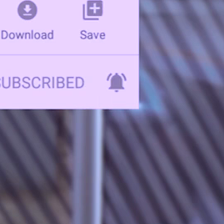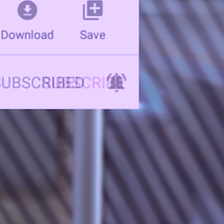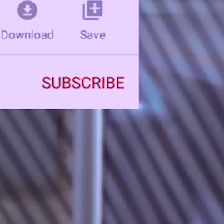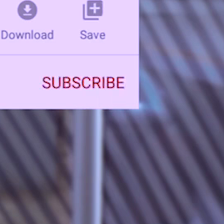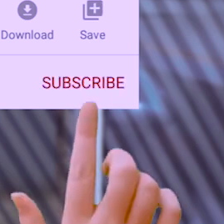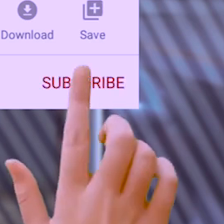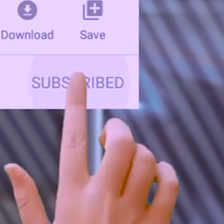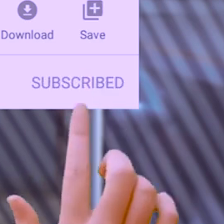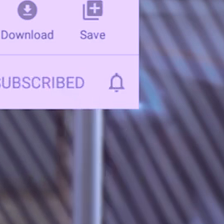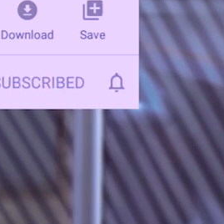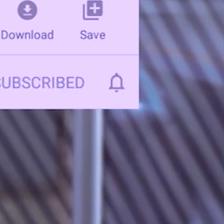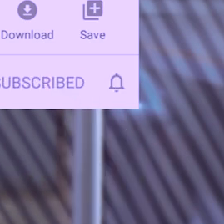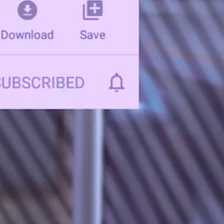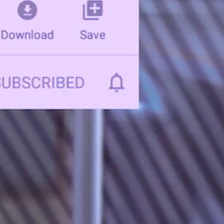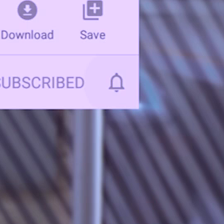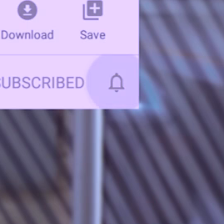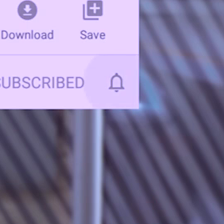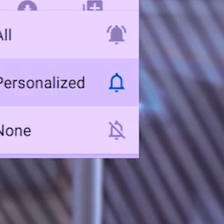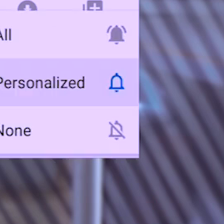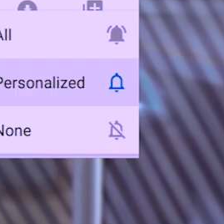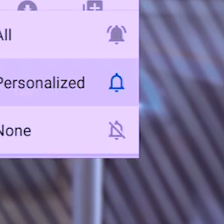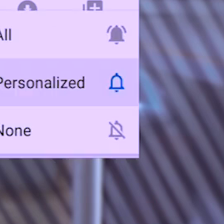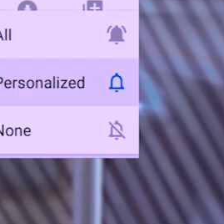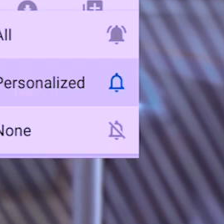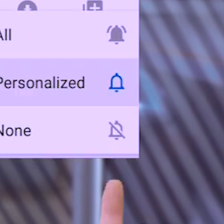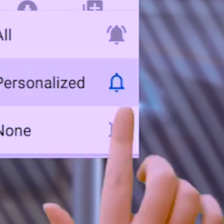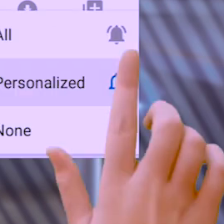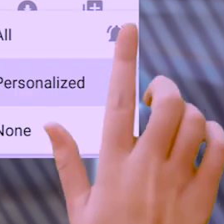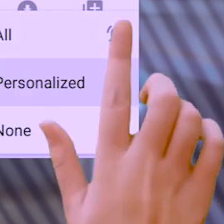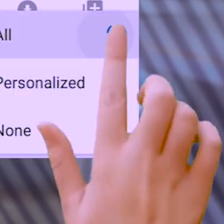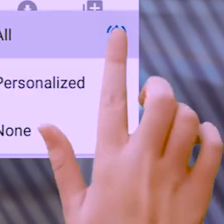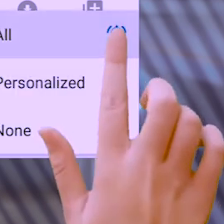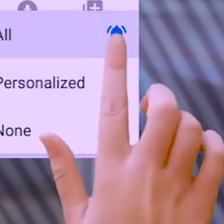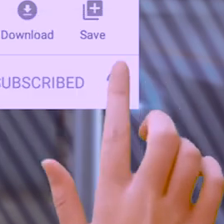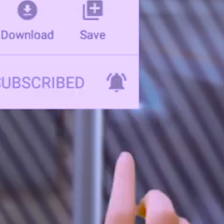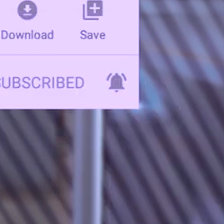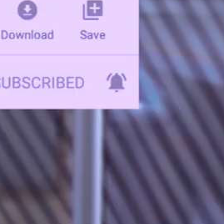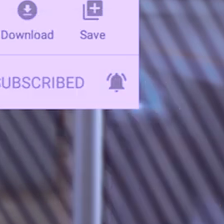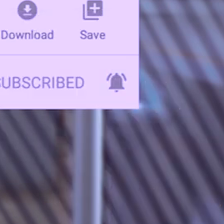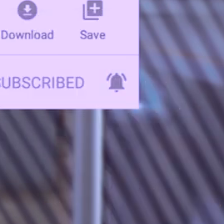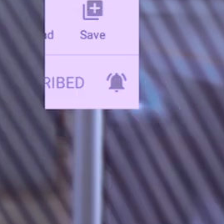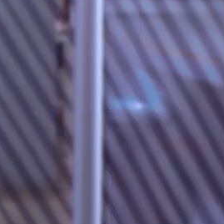video idane. Subscribe no hanehan butang notifikasi atau ne labele lako informasi fong husiami.